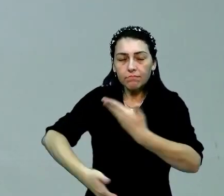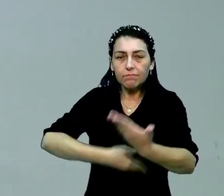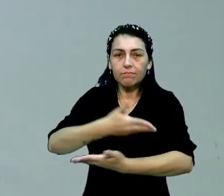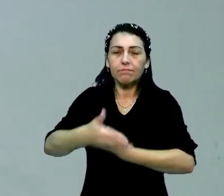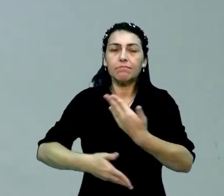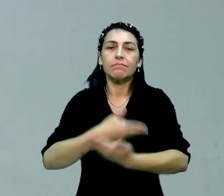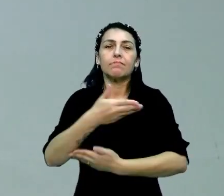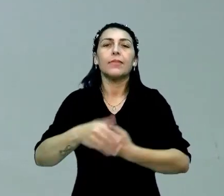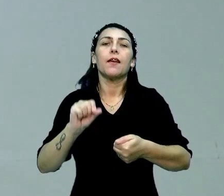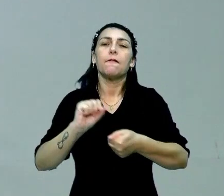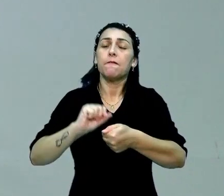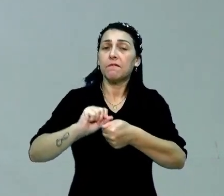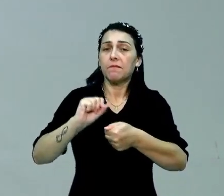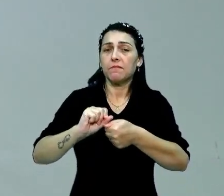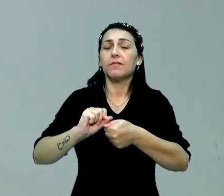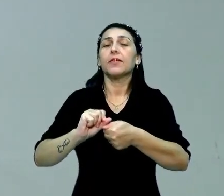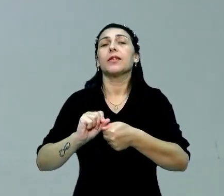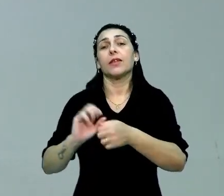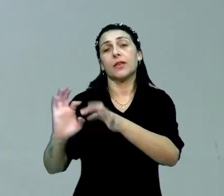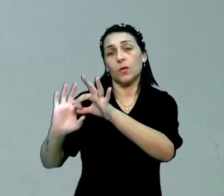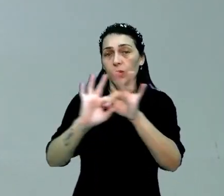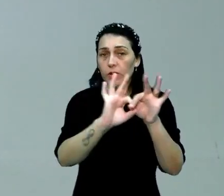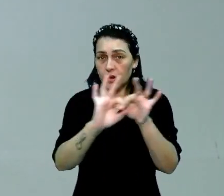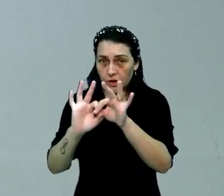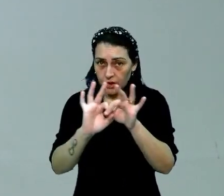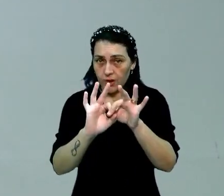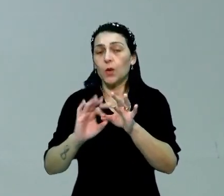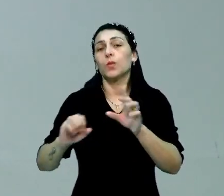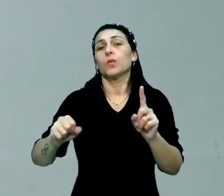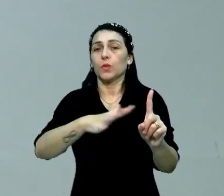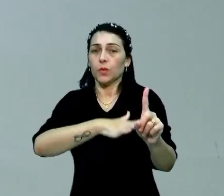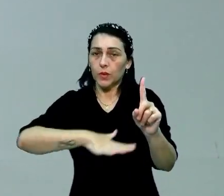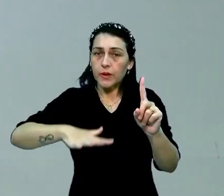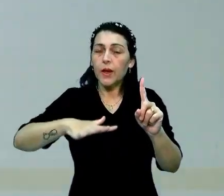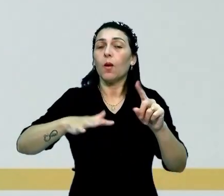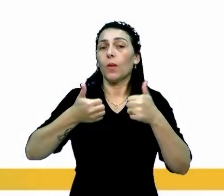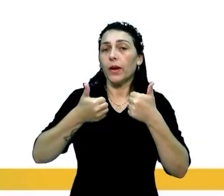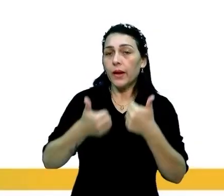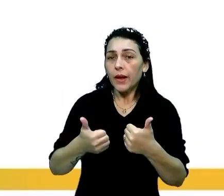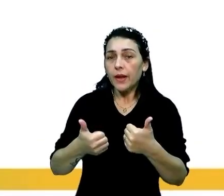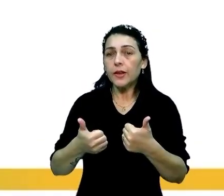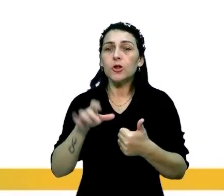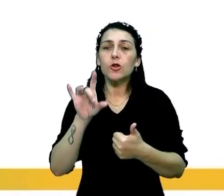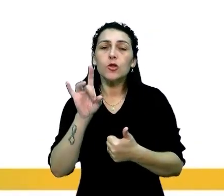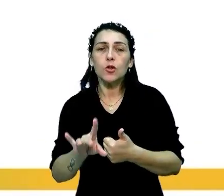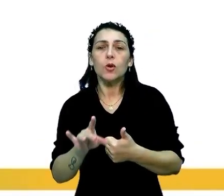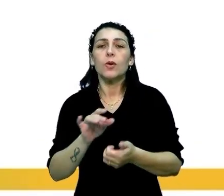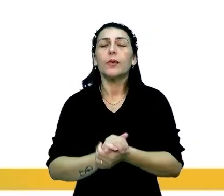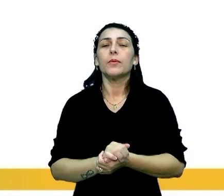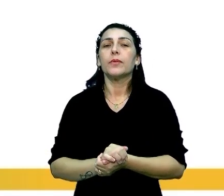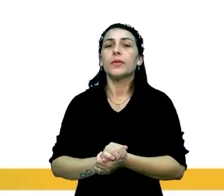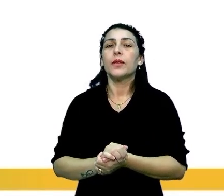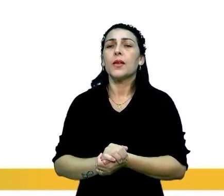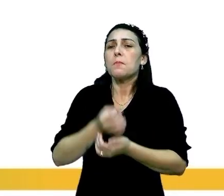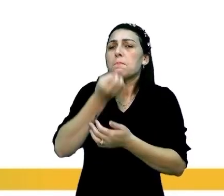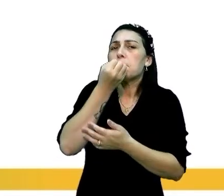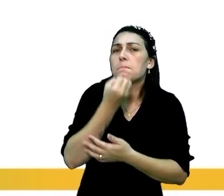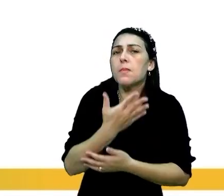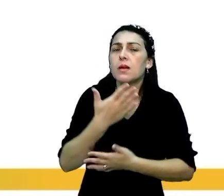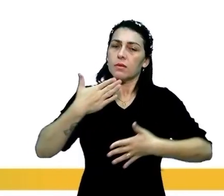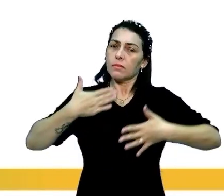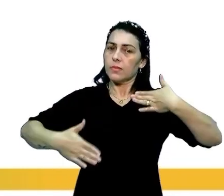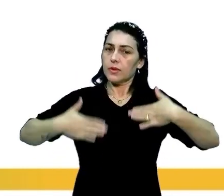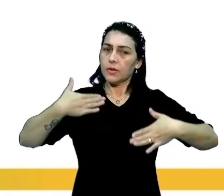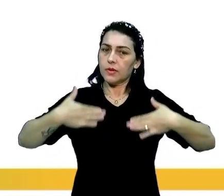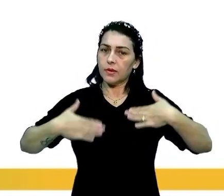são desenvolvidas nesse contexto social. Tranquilo? Então, agora, só para aprofundar um pouco, vamos ver aqui o aspecto físico